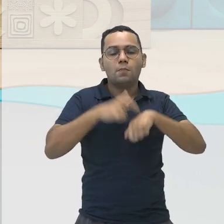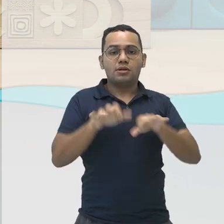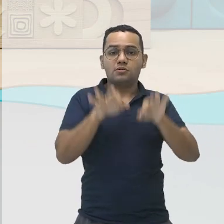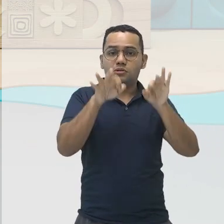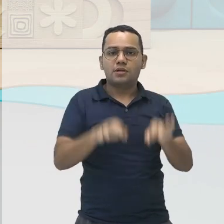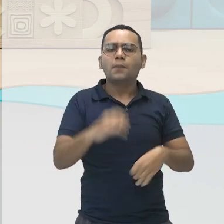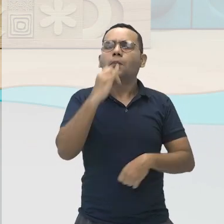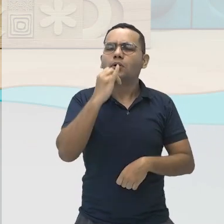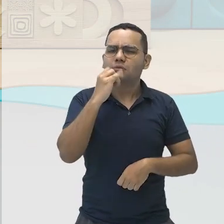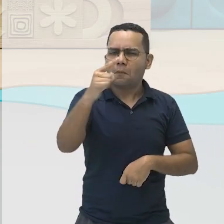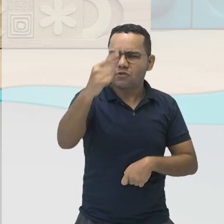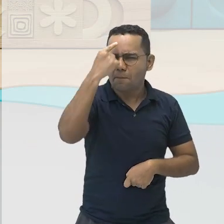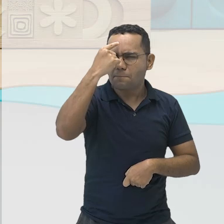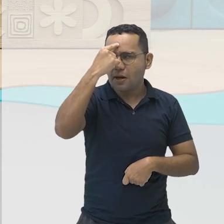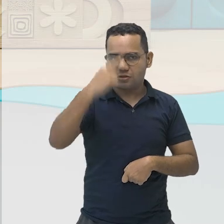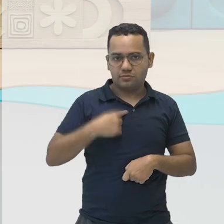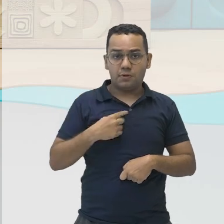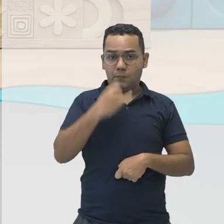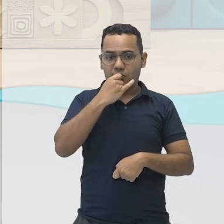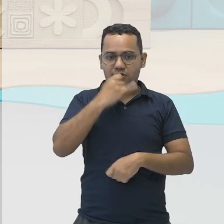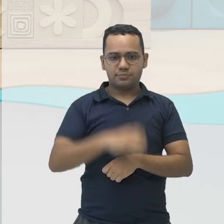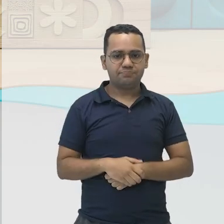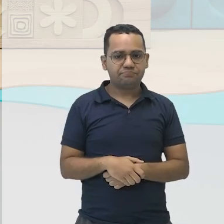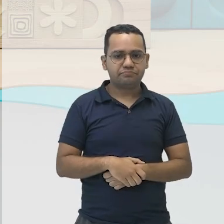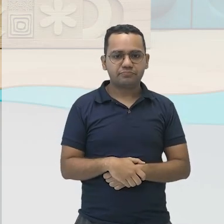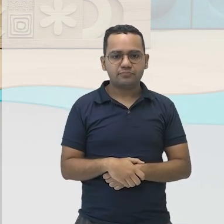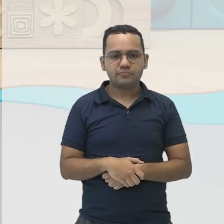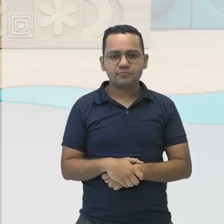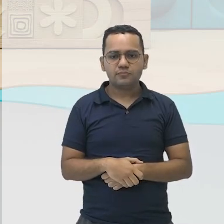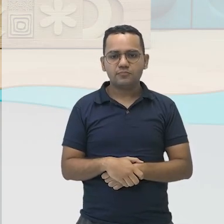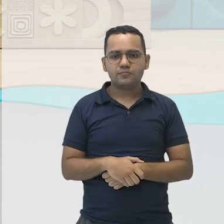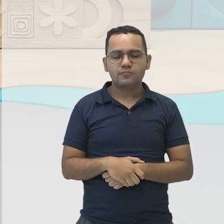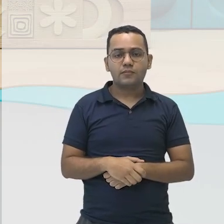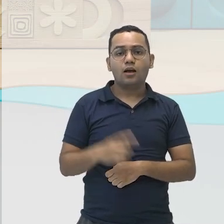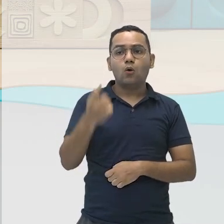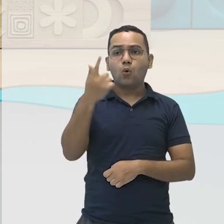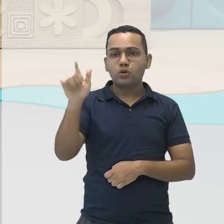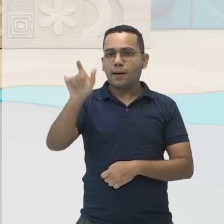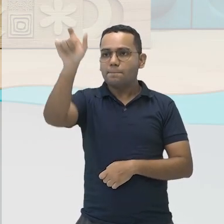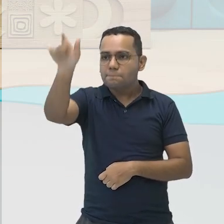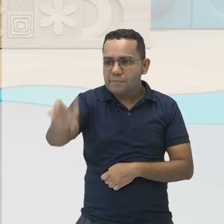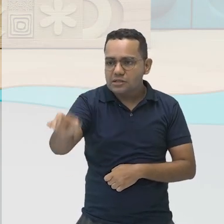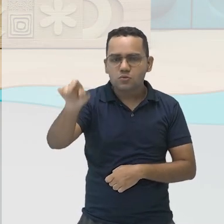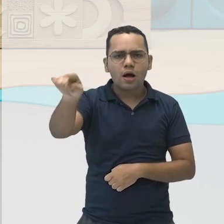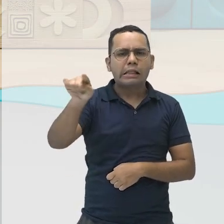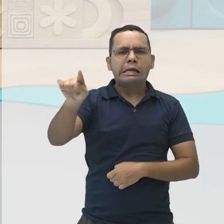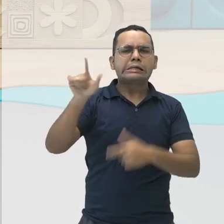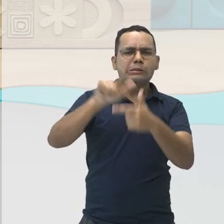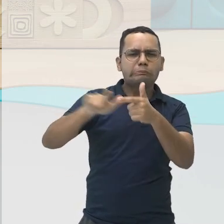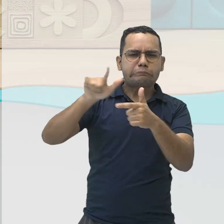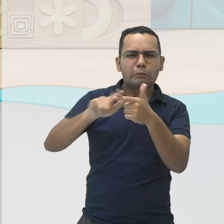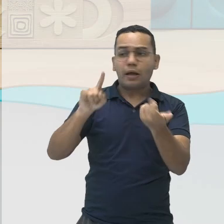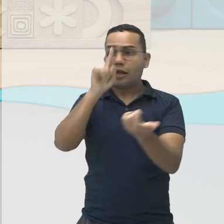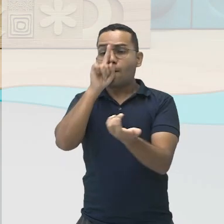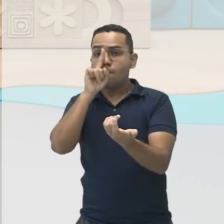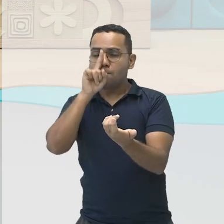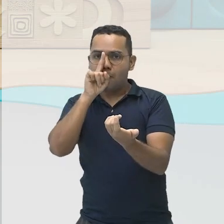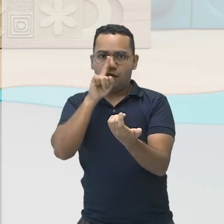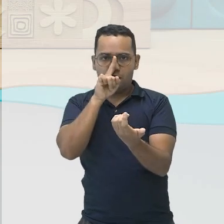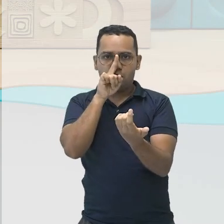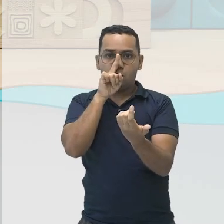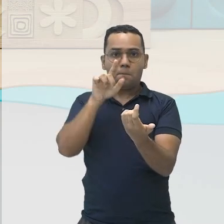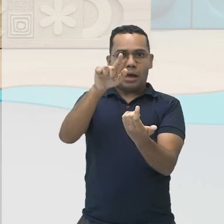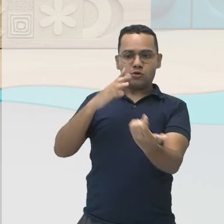a vida dessa pessoa que está sendo acometida por essa situação, ela vai estar dependendo justamente desse teu